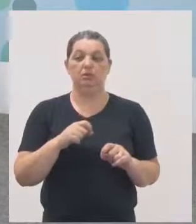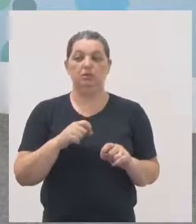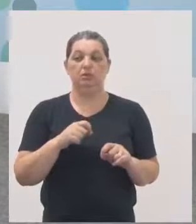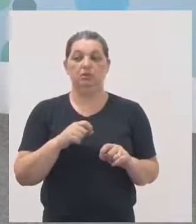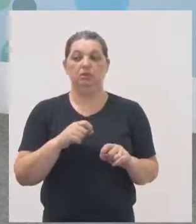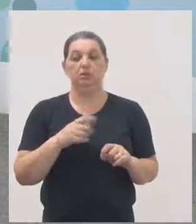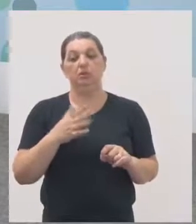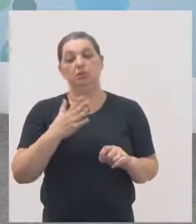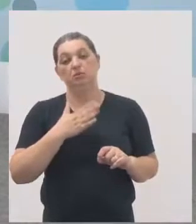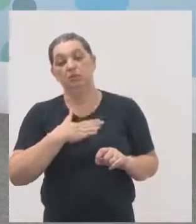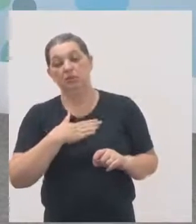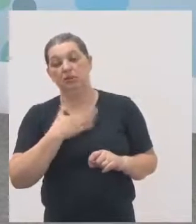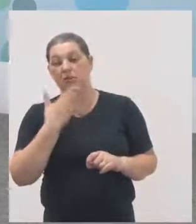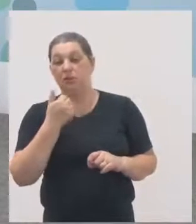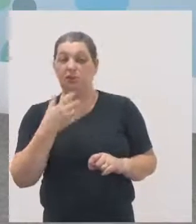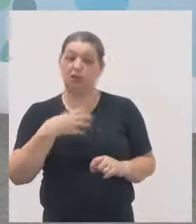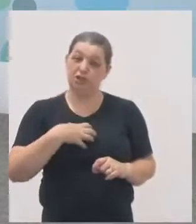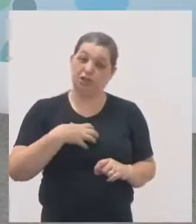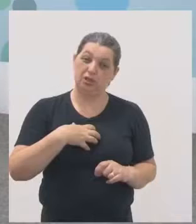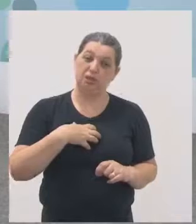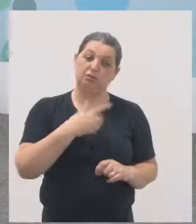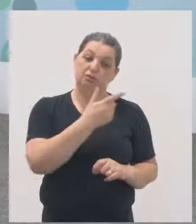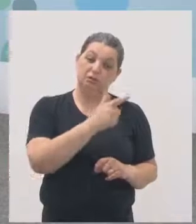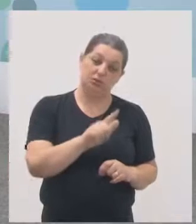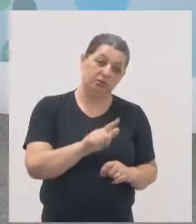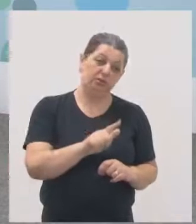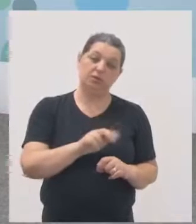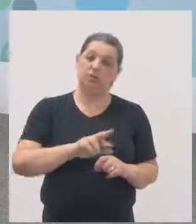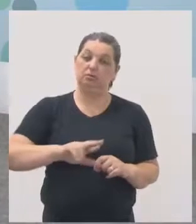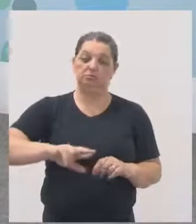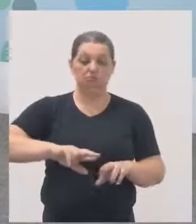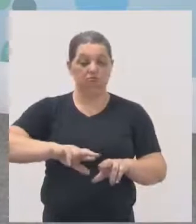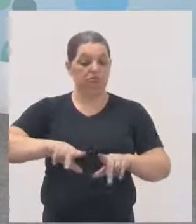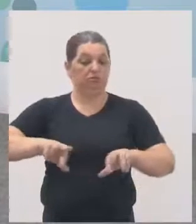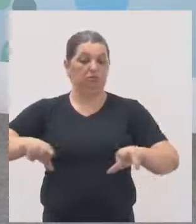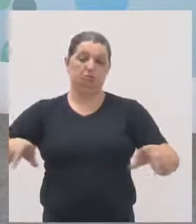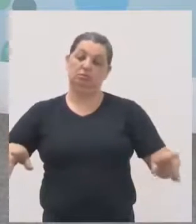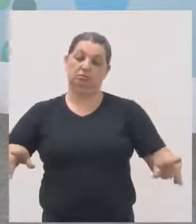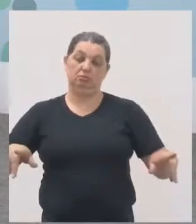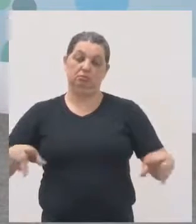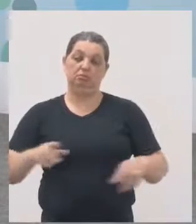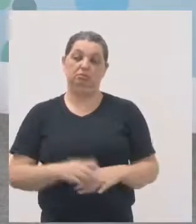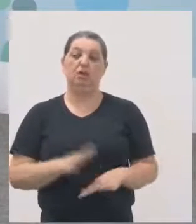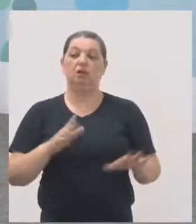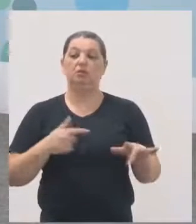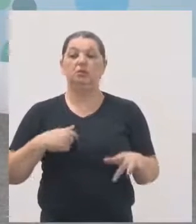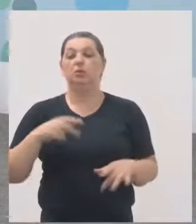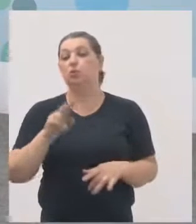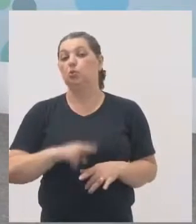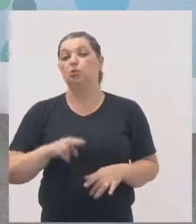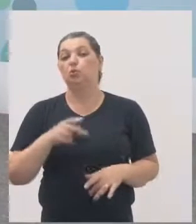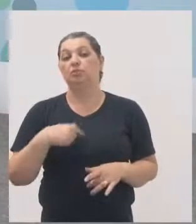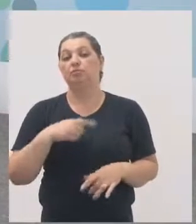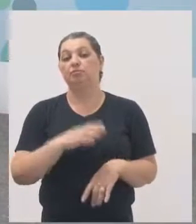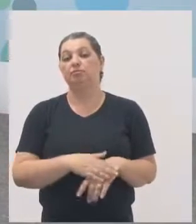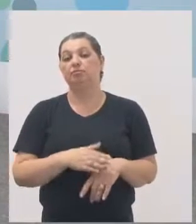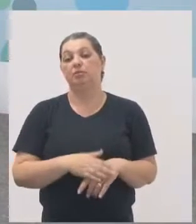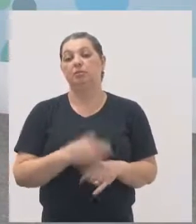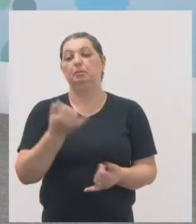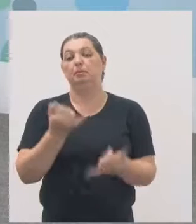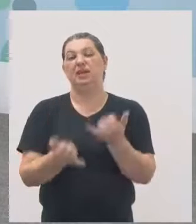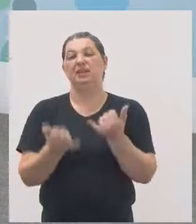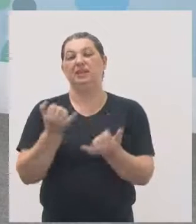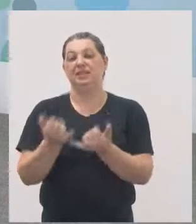melhor forma não é necessariamente a melhor forma de vocês, né? E vocês podem ter outro uso. Às vezes vocês podem fazer uma coisa